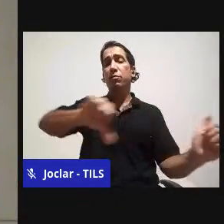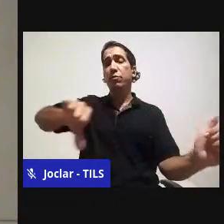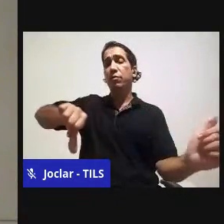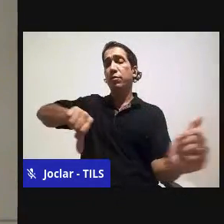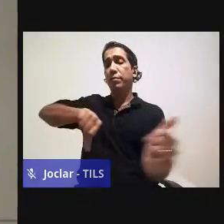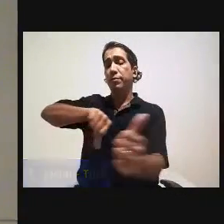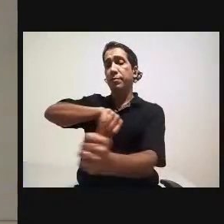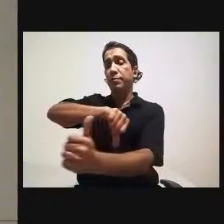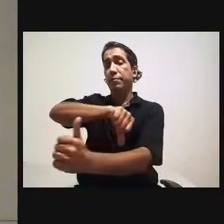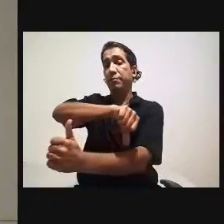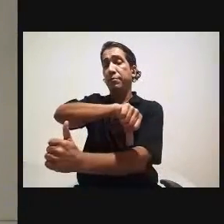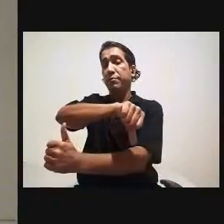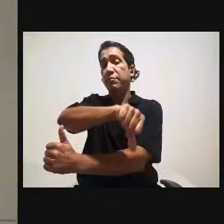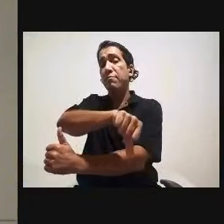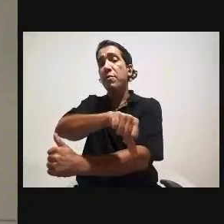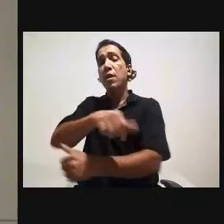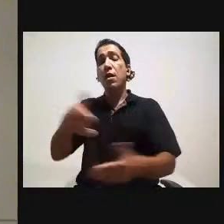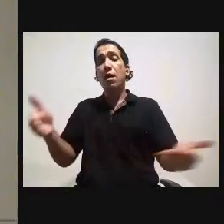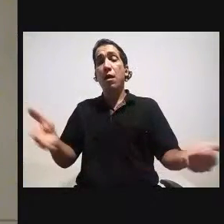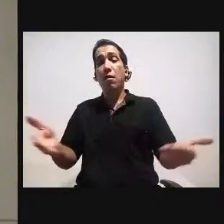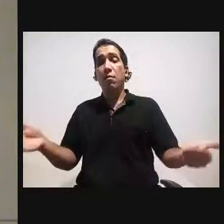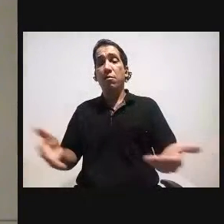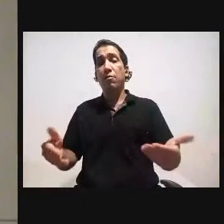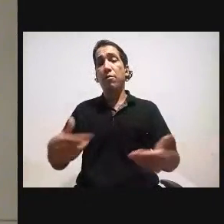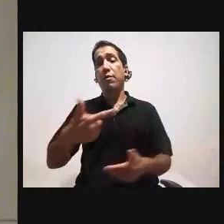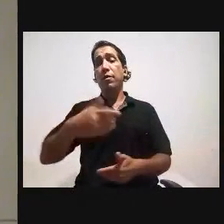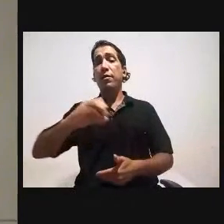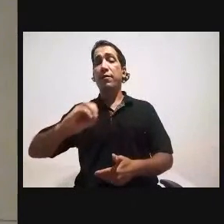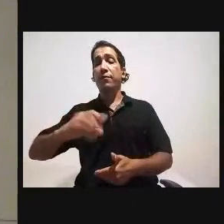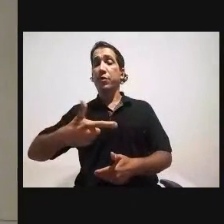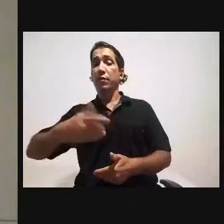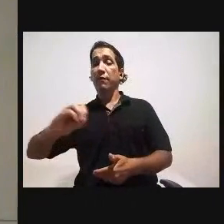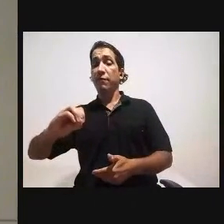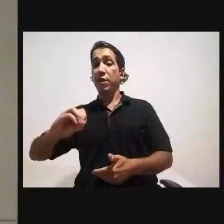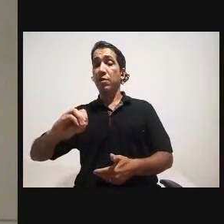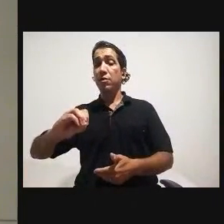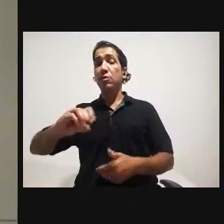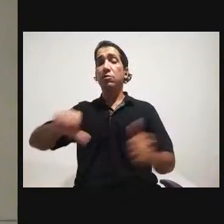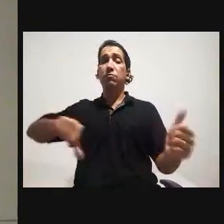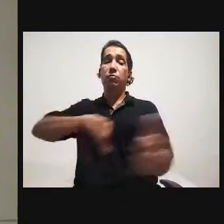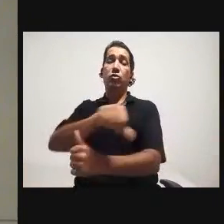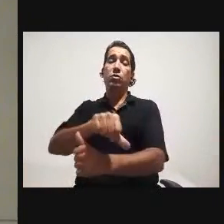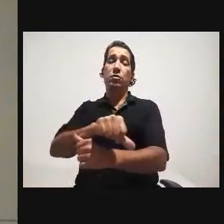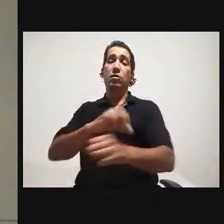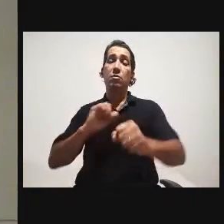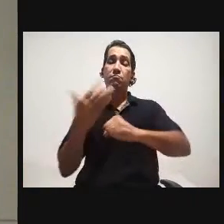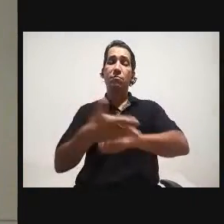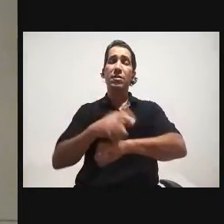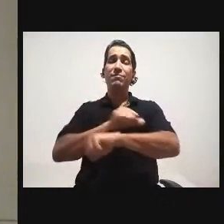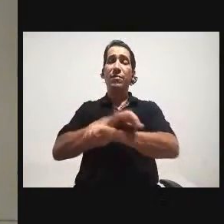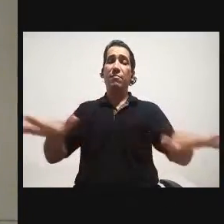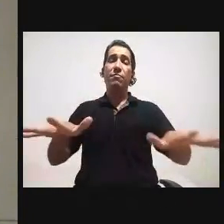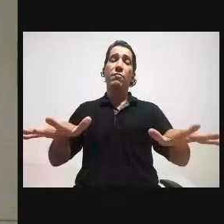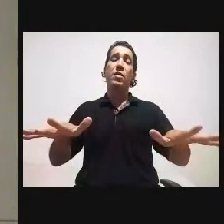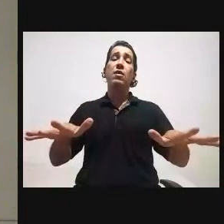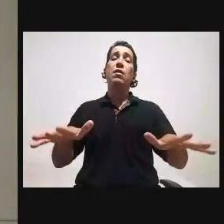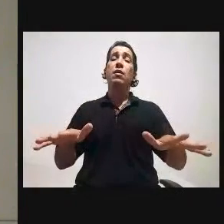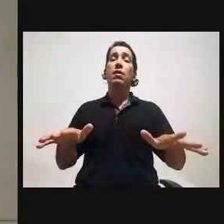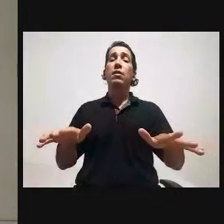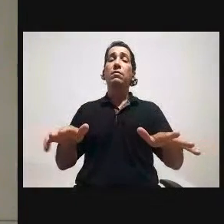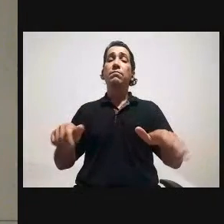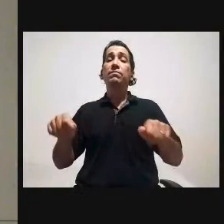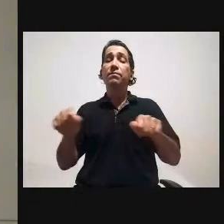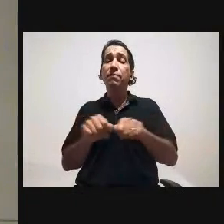em 2020 justamente por causa da pandemia. Quer dizer, a pandemia acelerou o processo de transformação